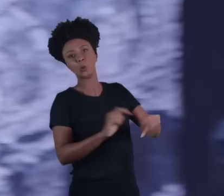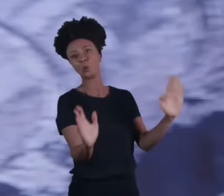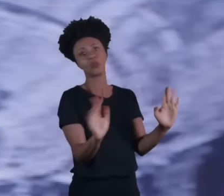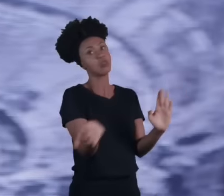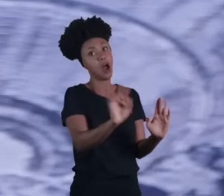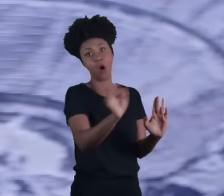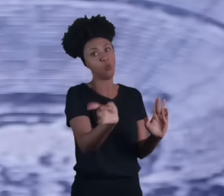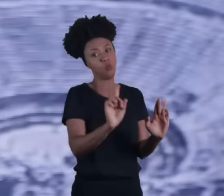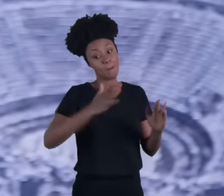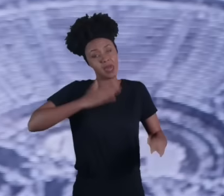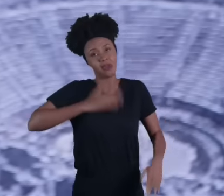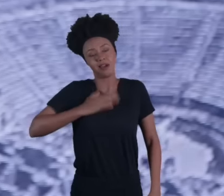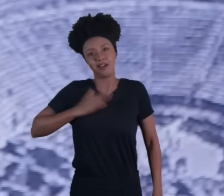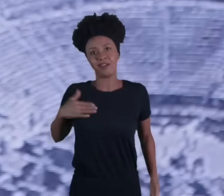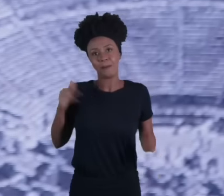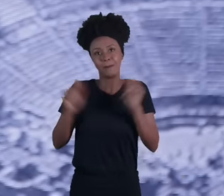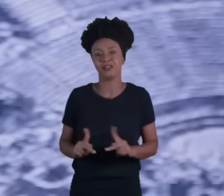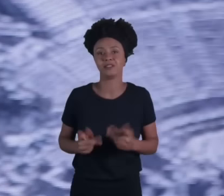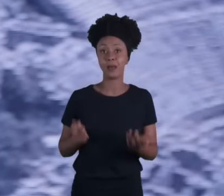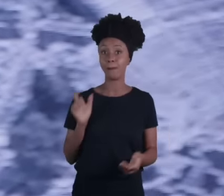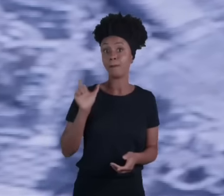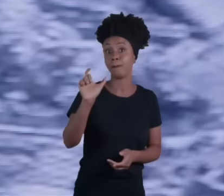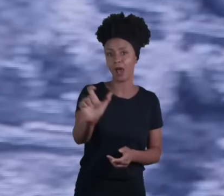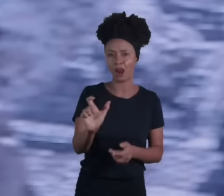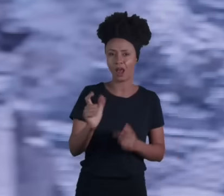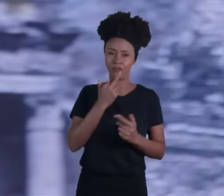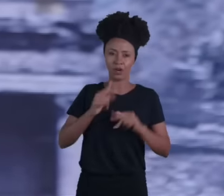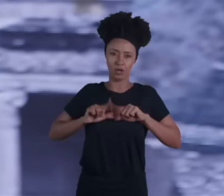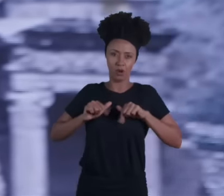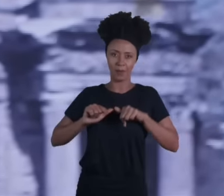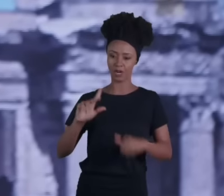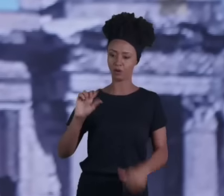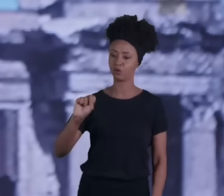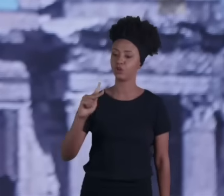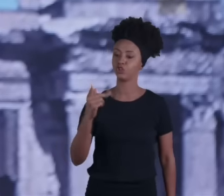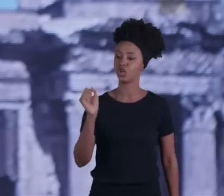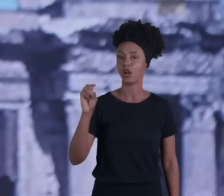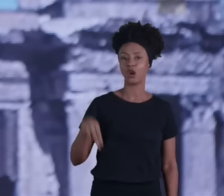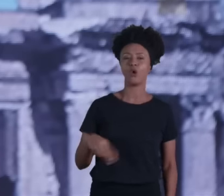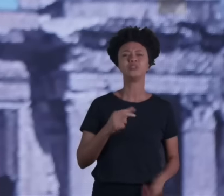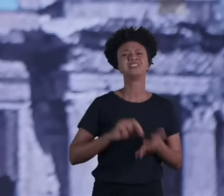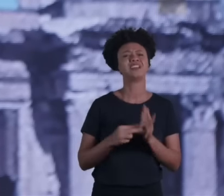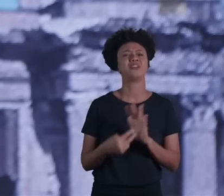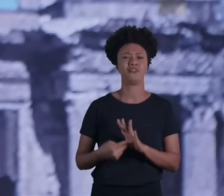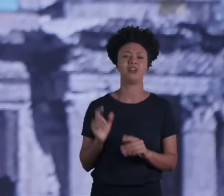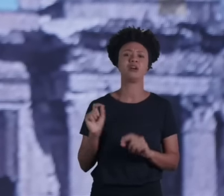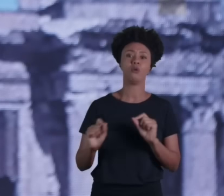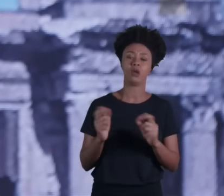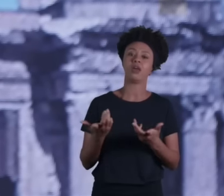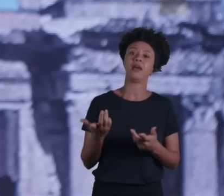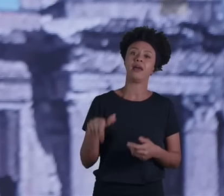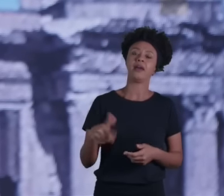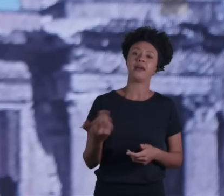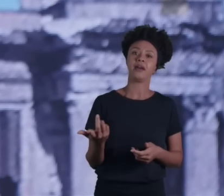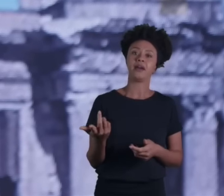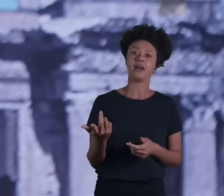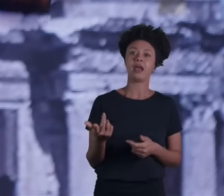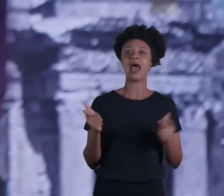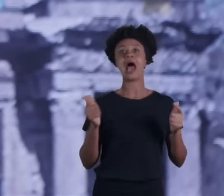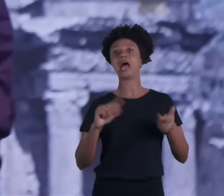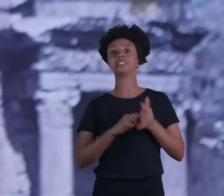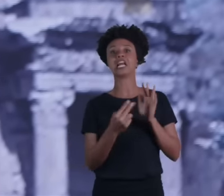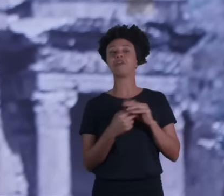A palavra paz no hebraico shalom é uma palavra muito mais profunda do que ausência de conflito. Da